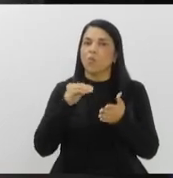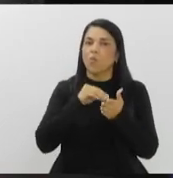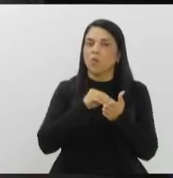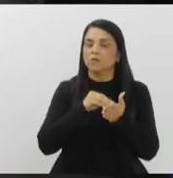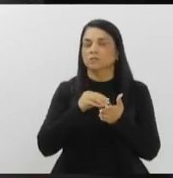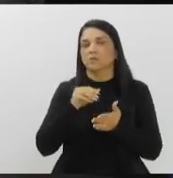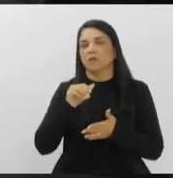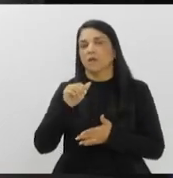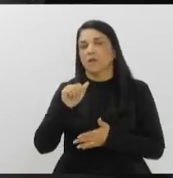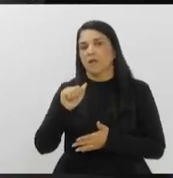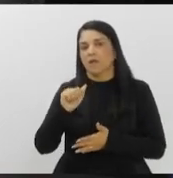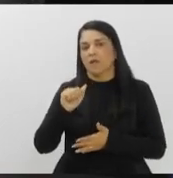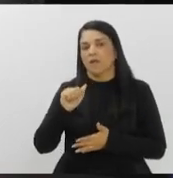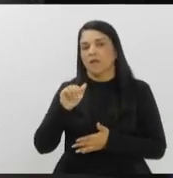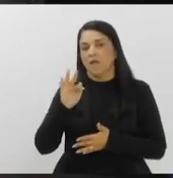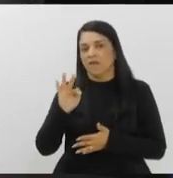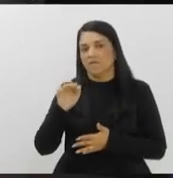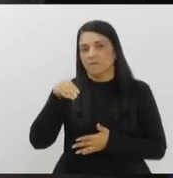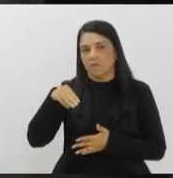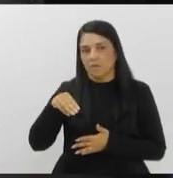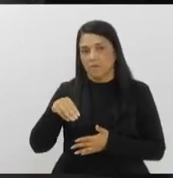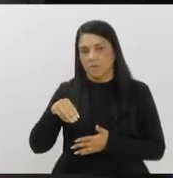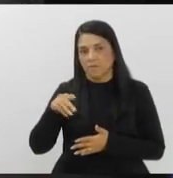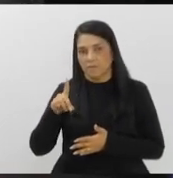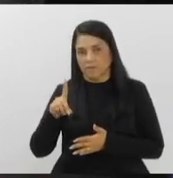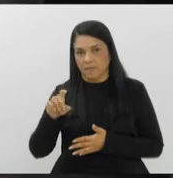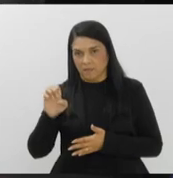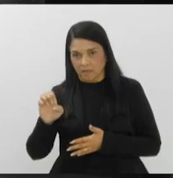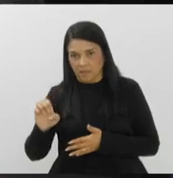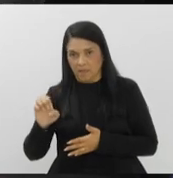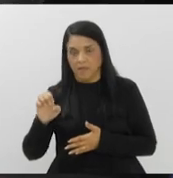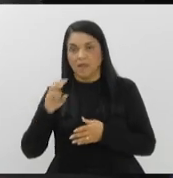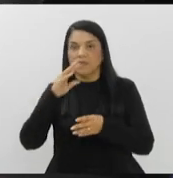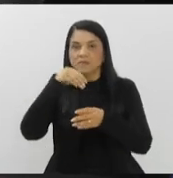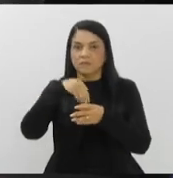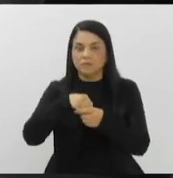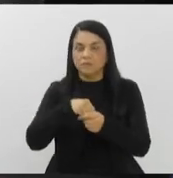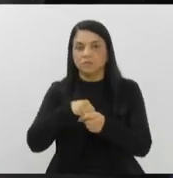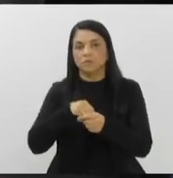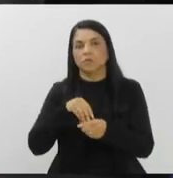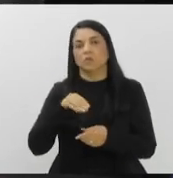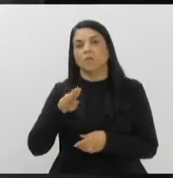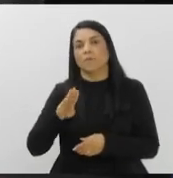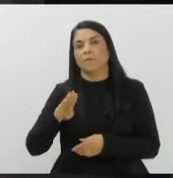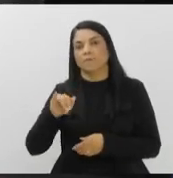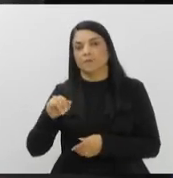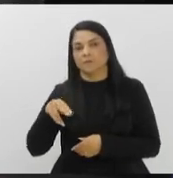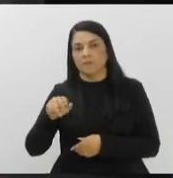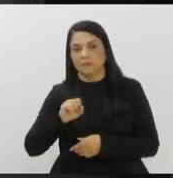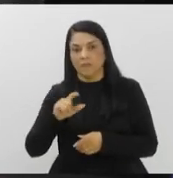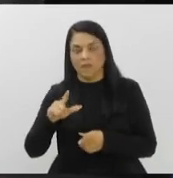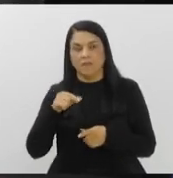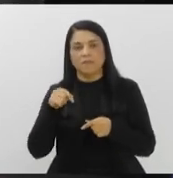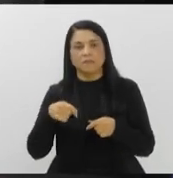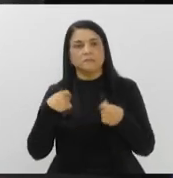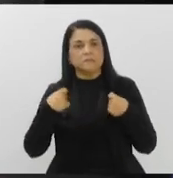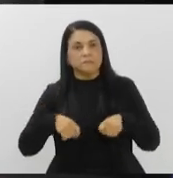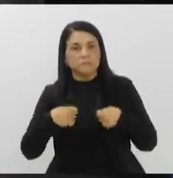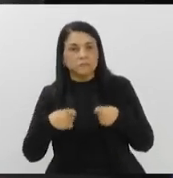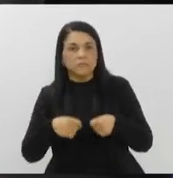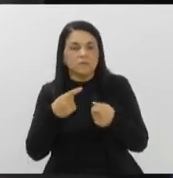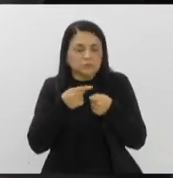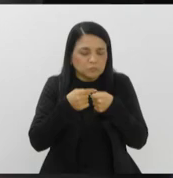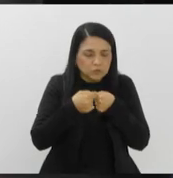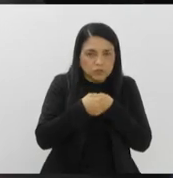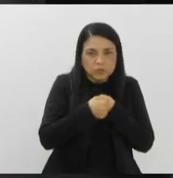PNAE. Isso eu não entendi muito bem, mas, enfim, parte da questão do polo urbano, uma questão de necessidades dos municípios